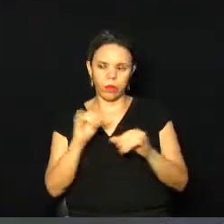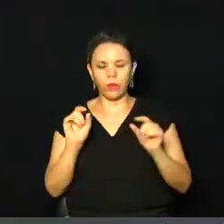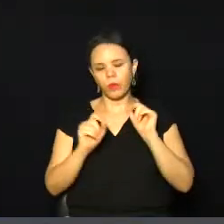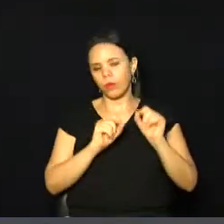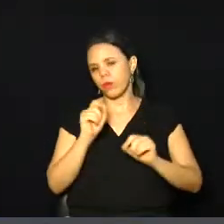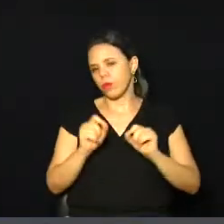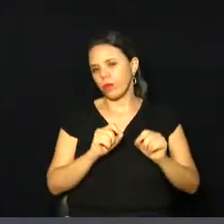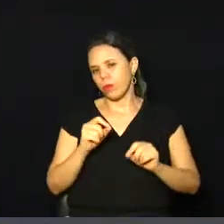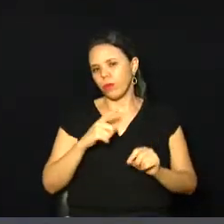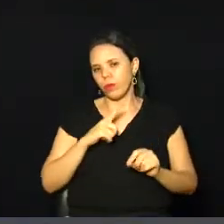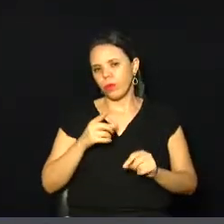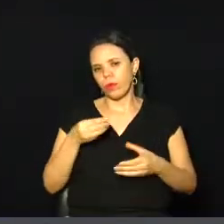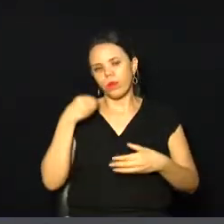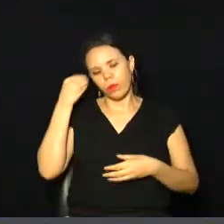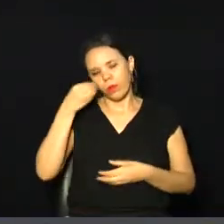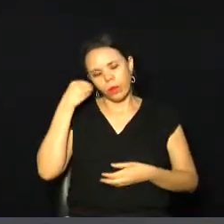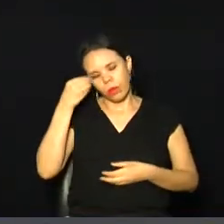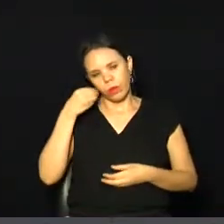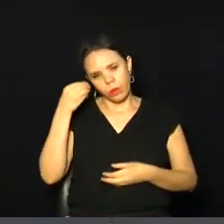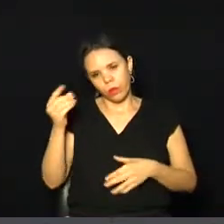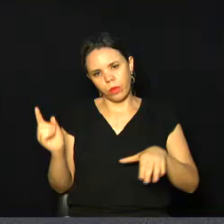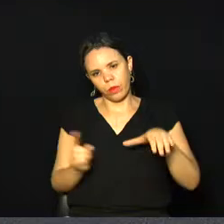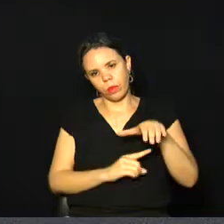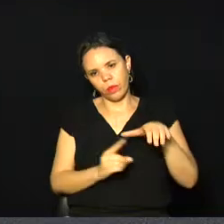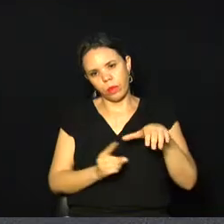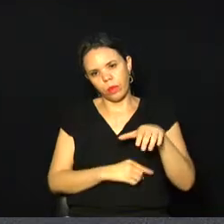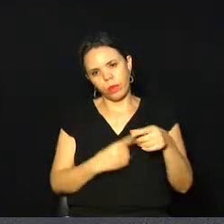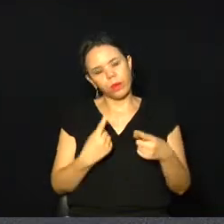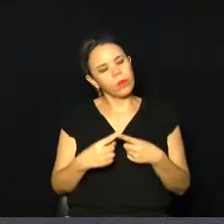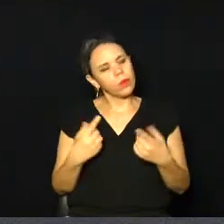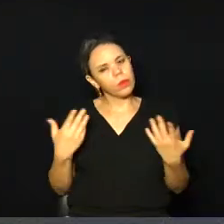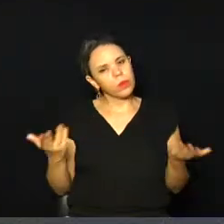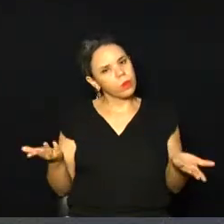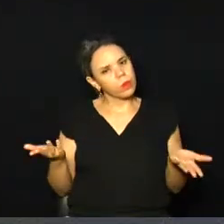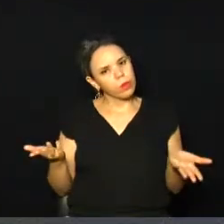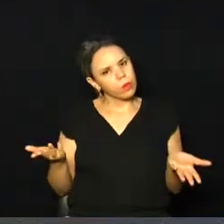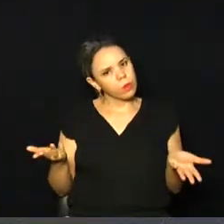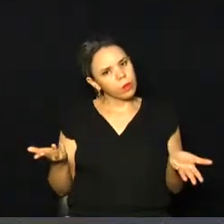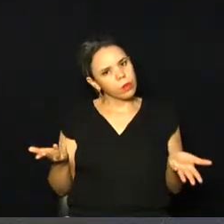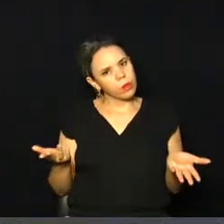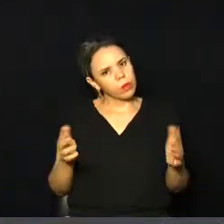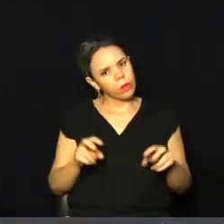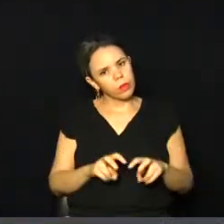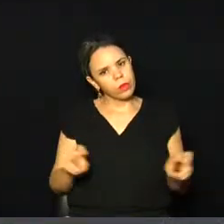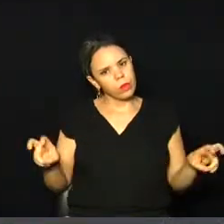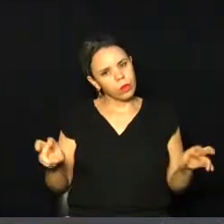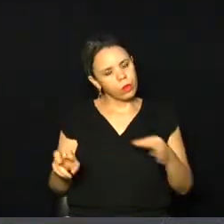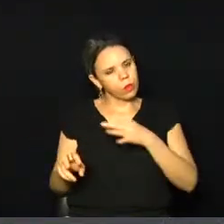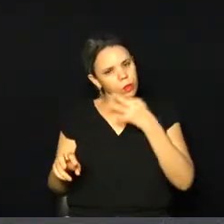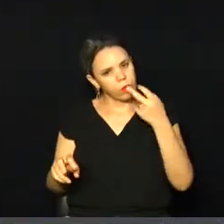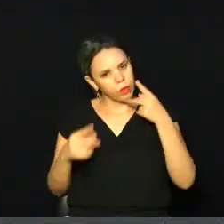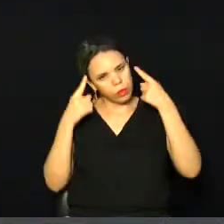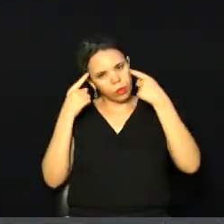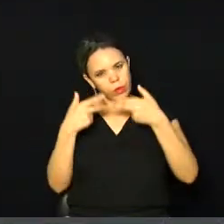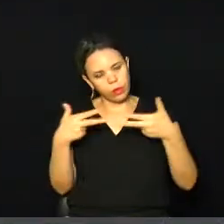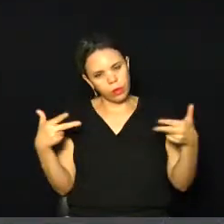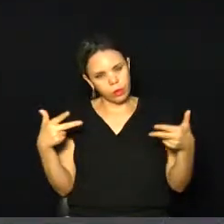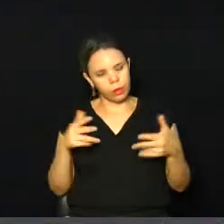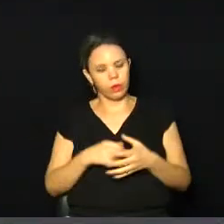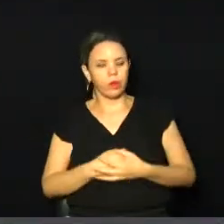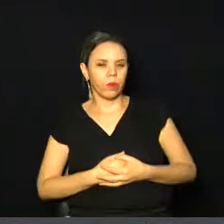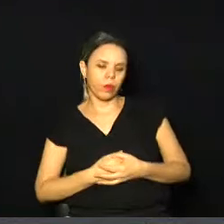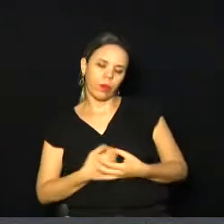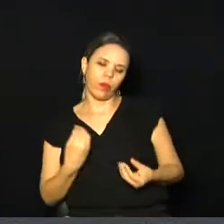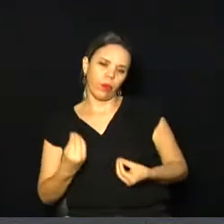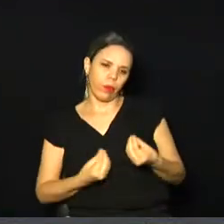mais eu tenho de vivência no consultório, né? Porque, assim, a bancada já falou muito bem os tipos de violência, né? Como